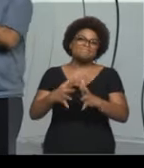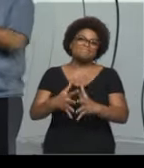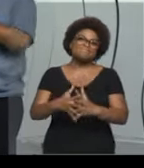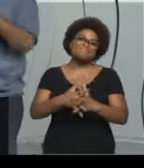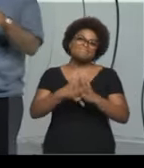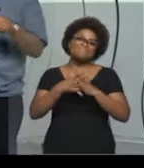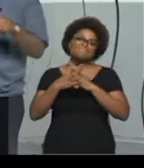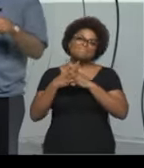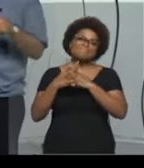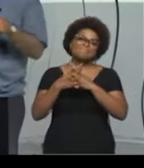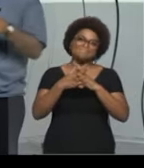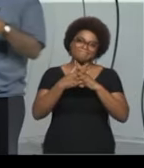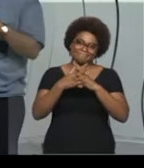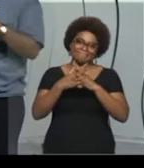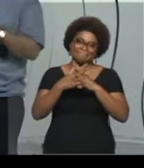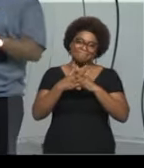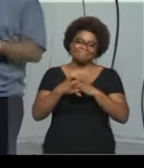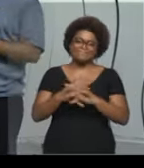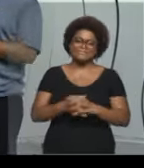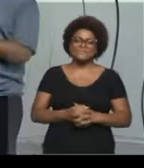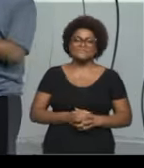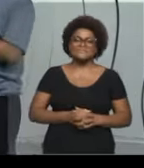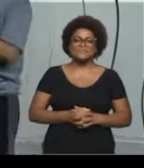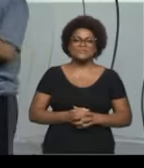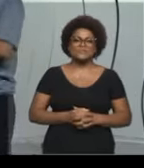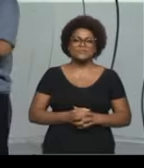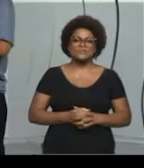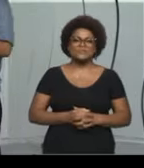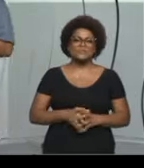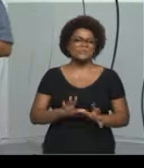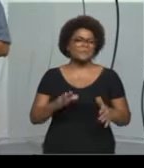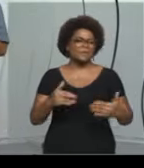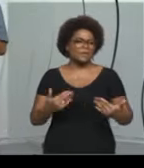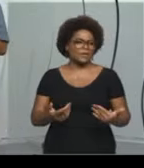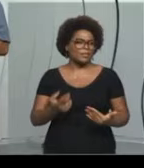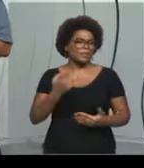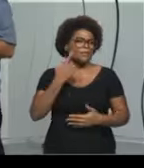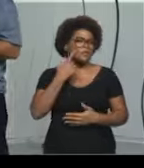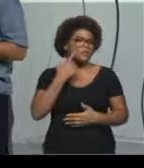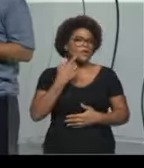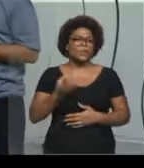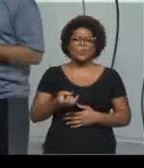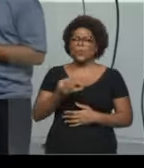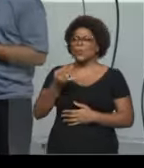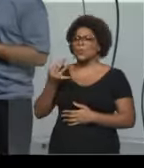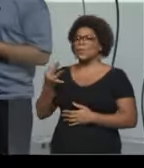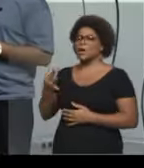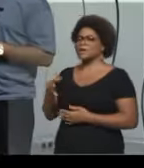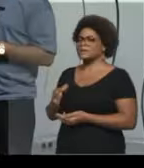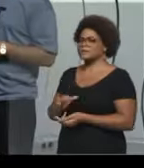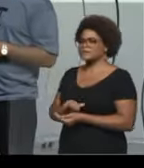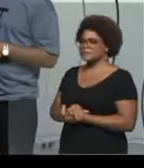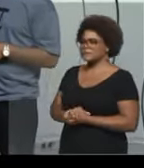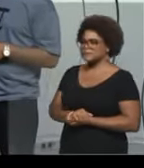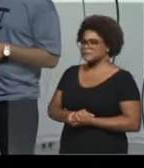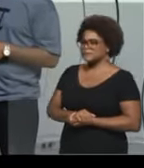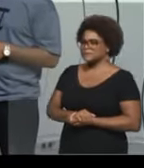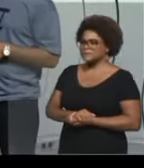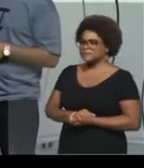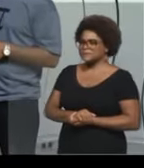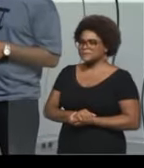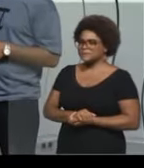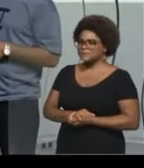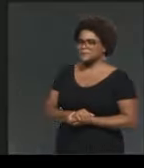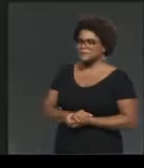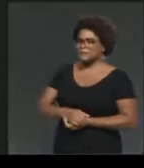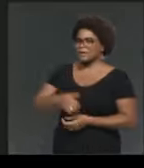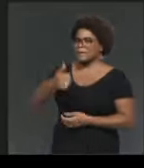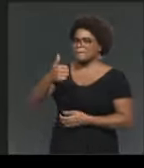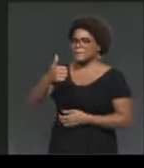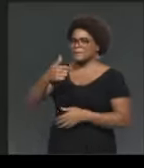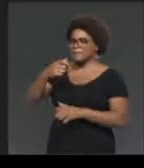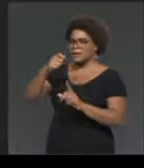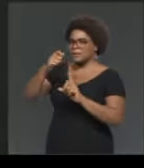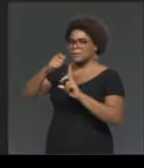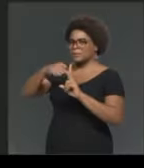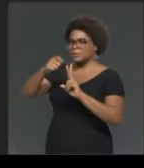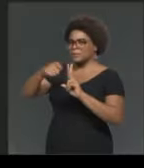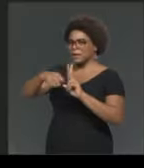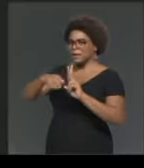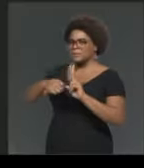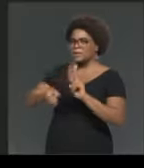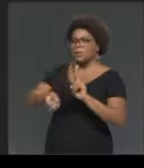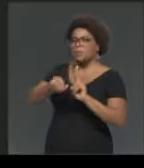as mesmas perguntas. Então, vamos ver quais seriam. Né? Primeiro bimestre, quais conteúdos